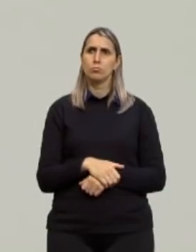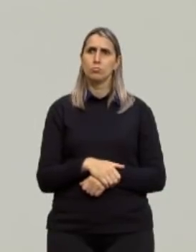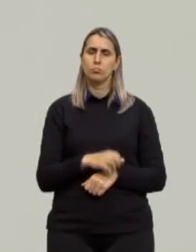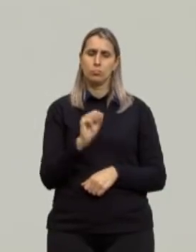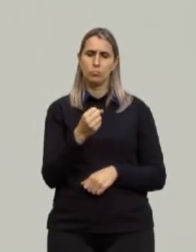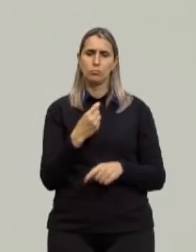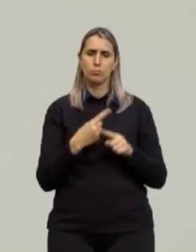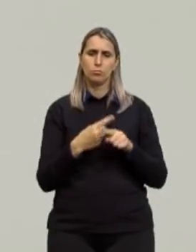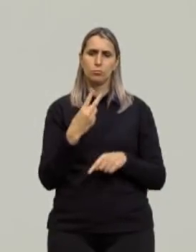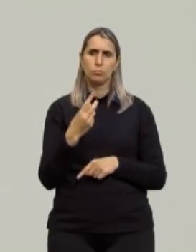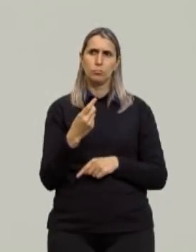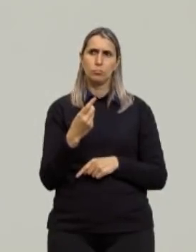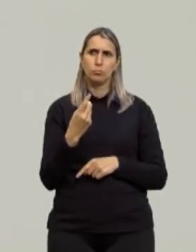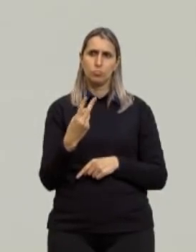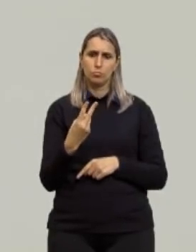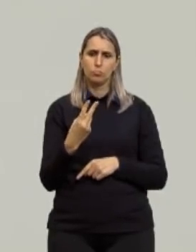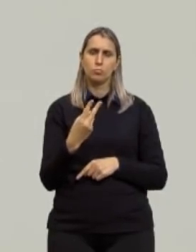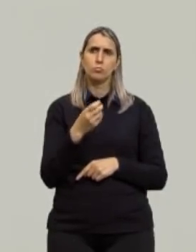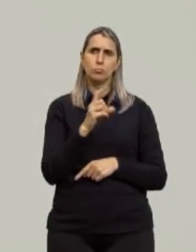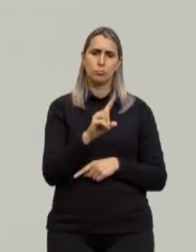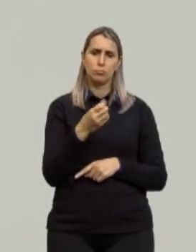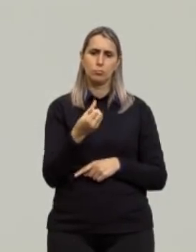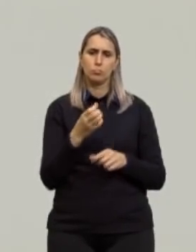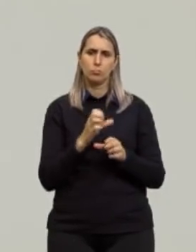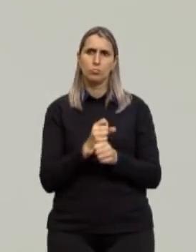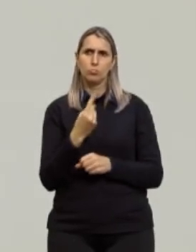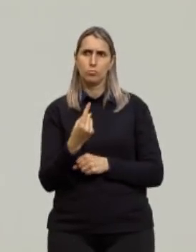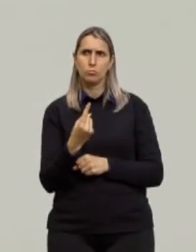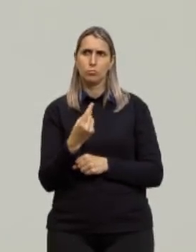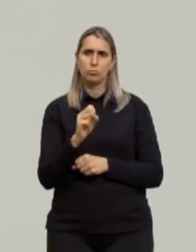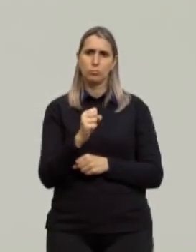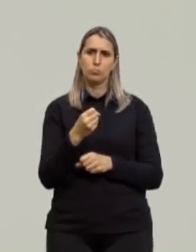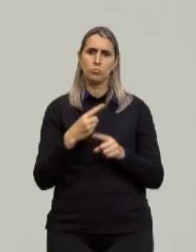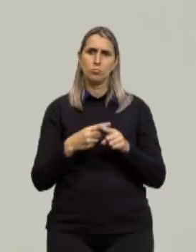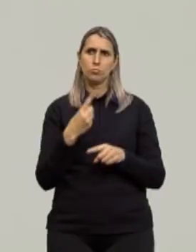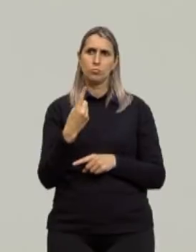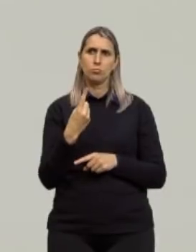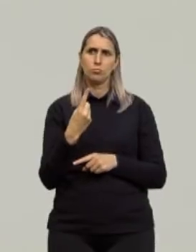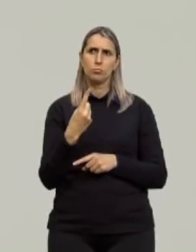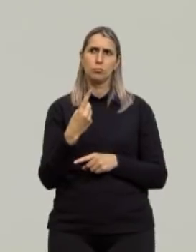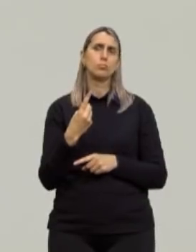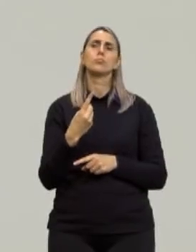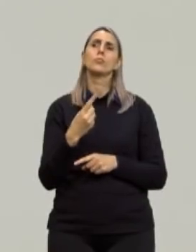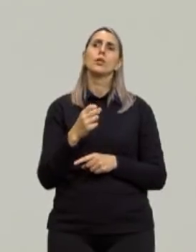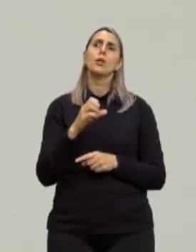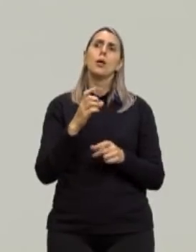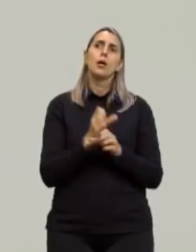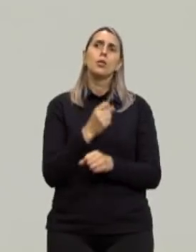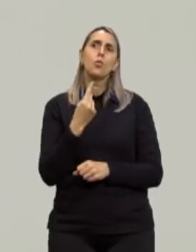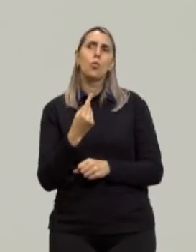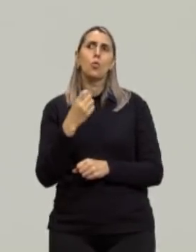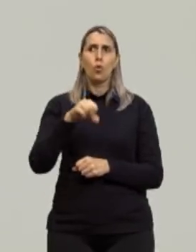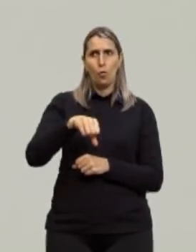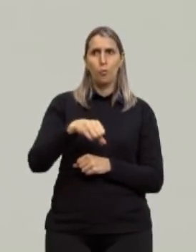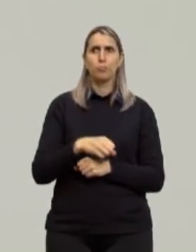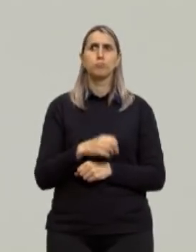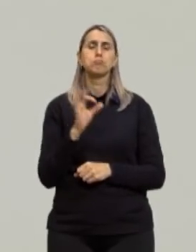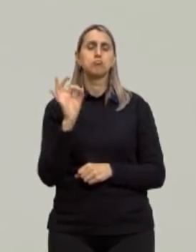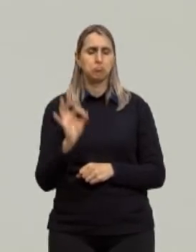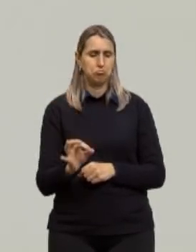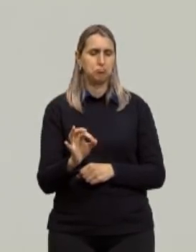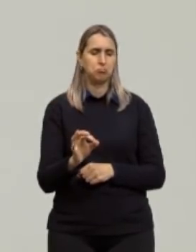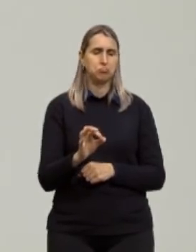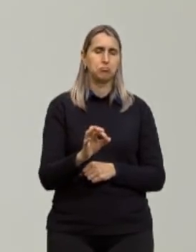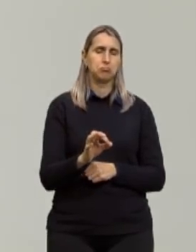398 x 2 16 vai 18 x18 mais 19 então ó é